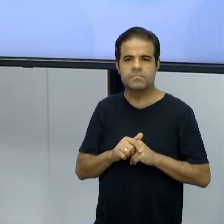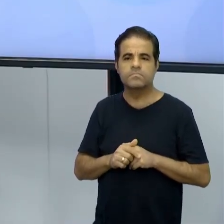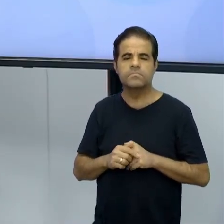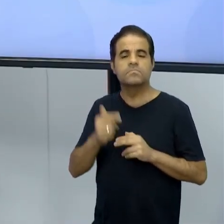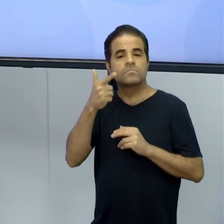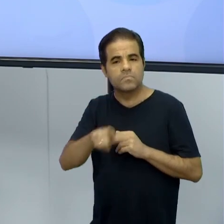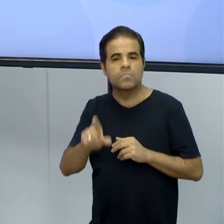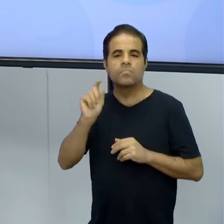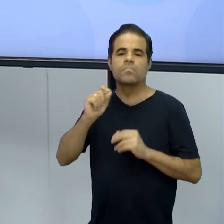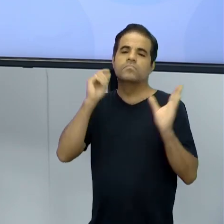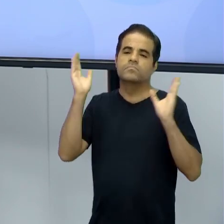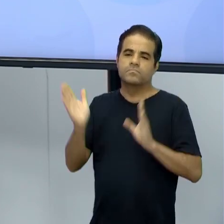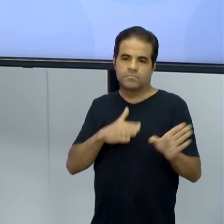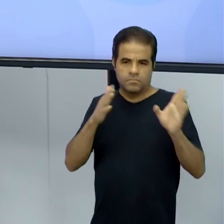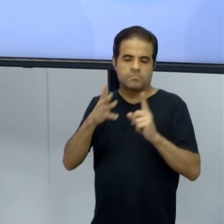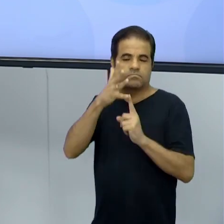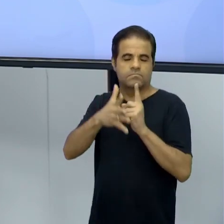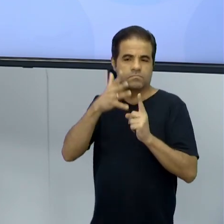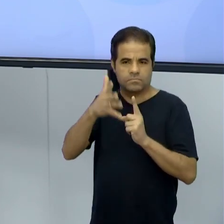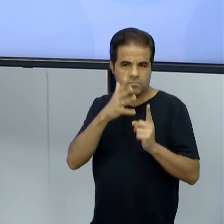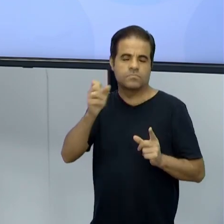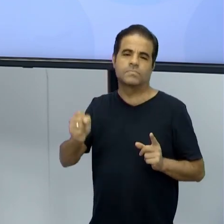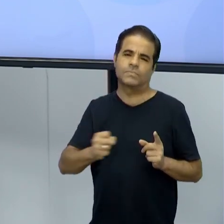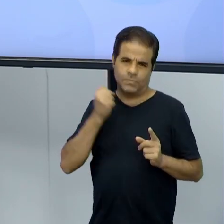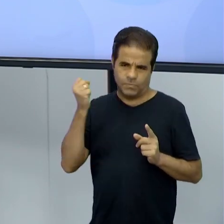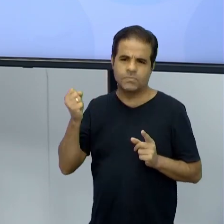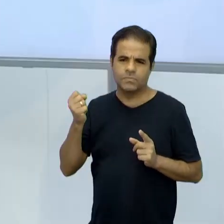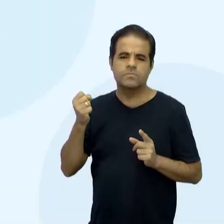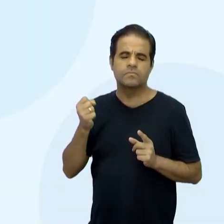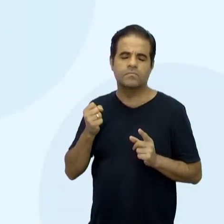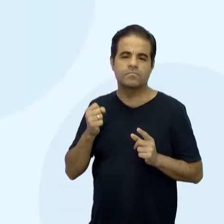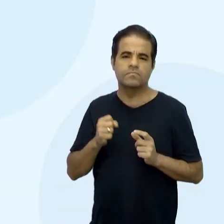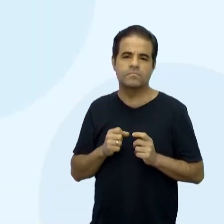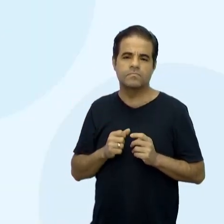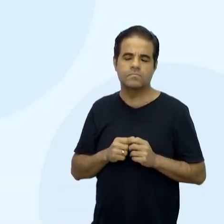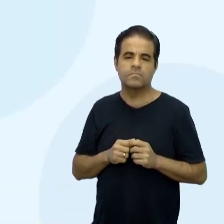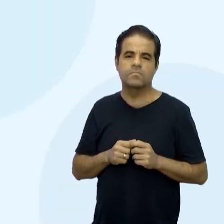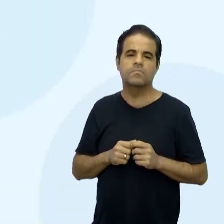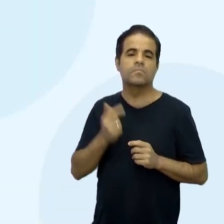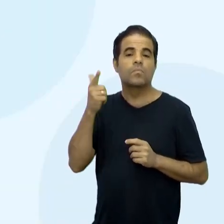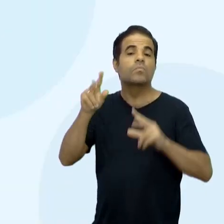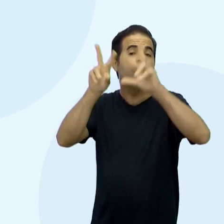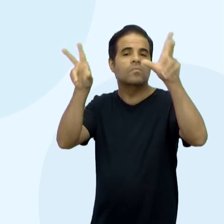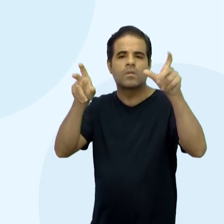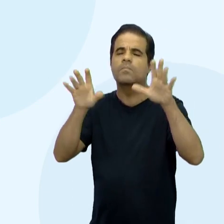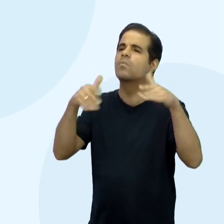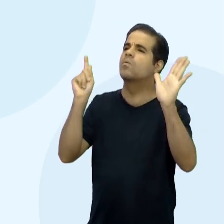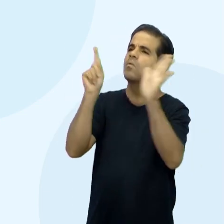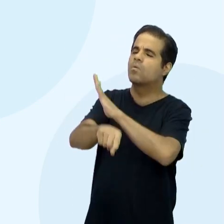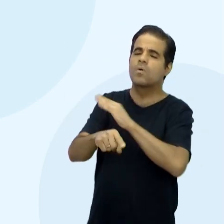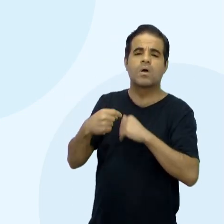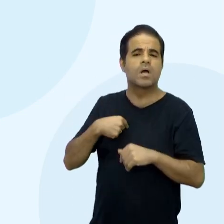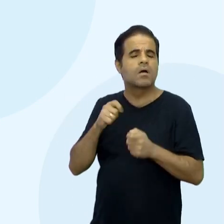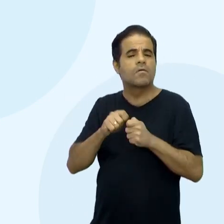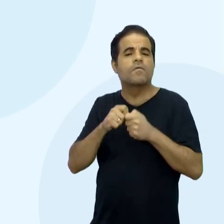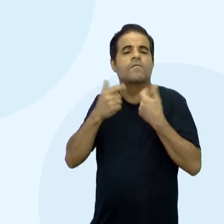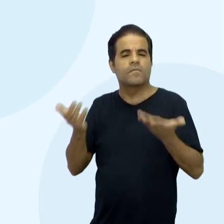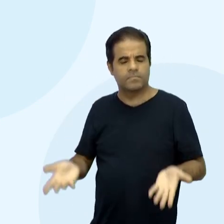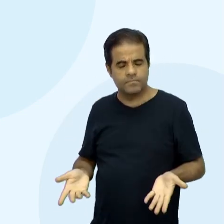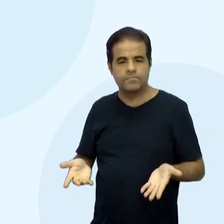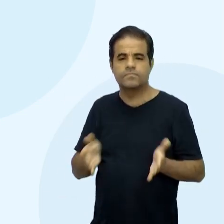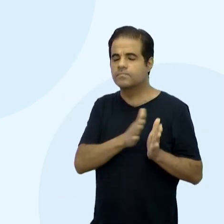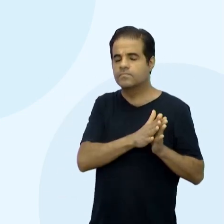Outra, reprodução de discursos de ódio. Eis um outro tema. E qual questionamento eu faço a